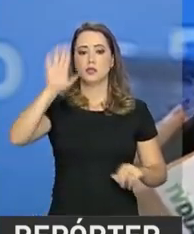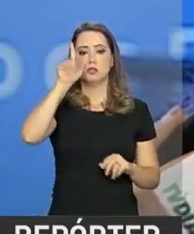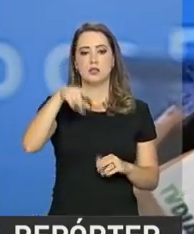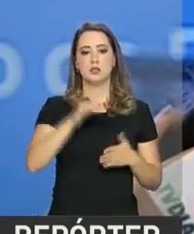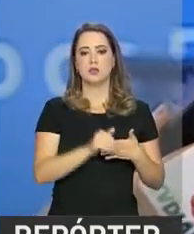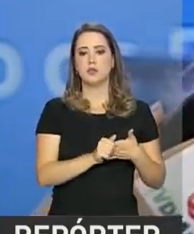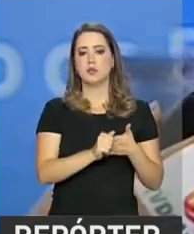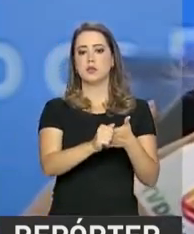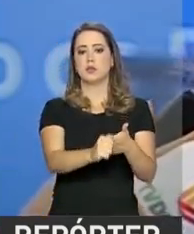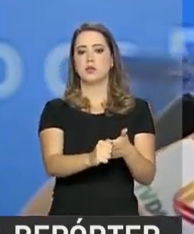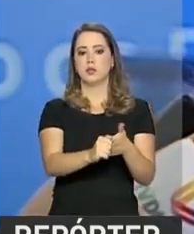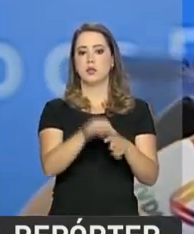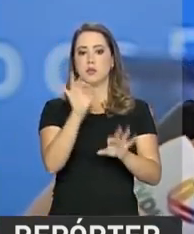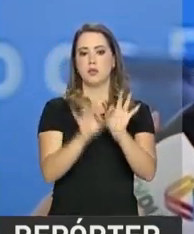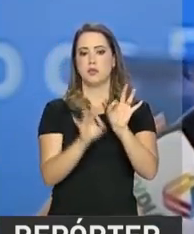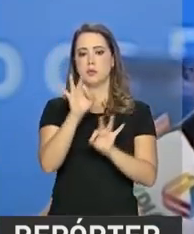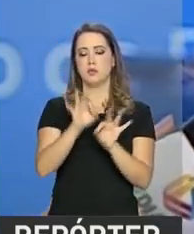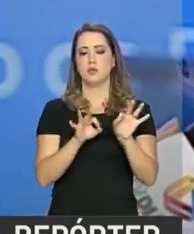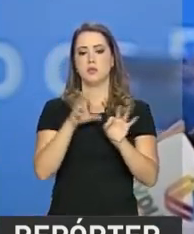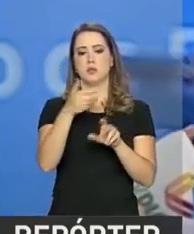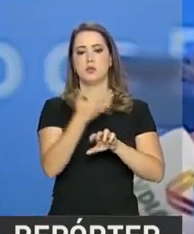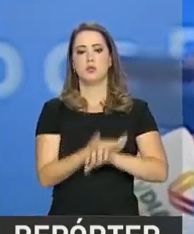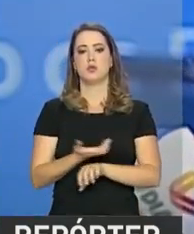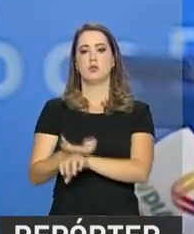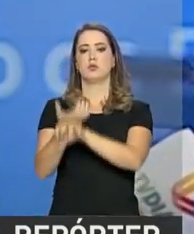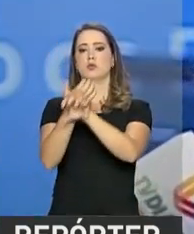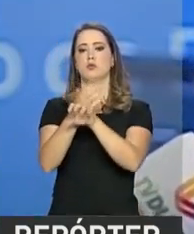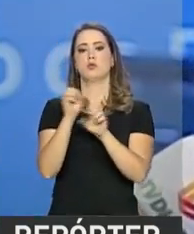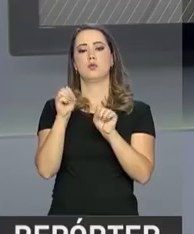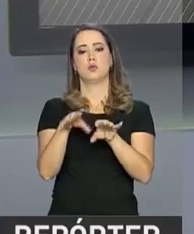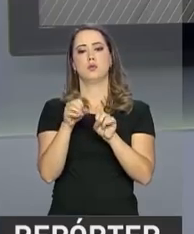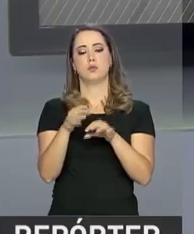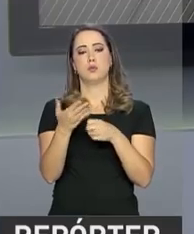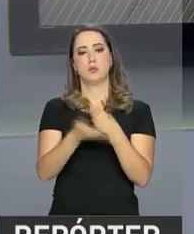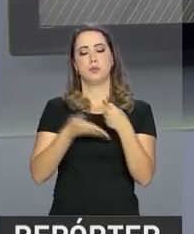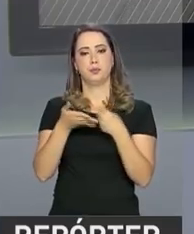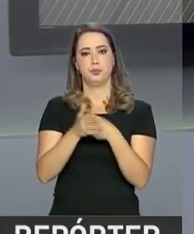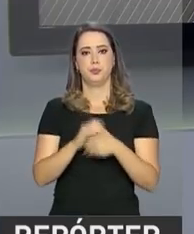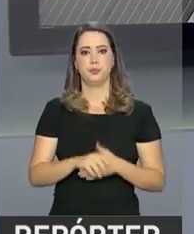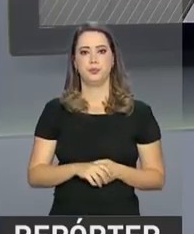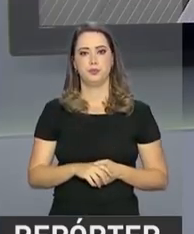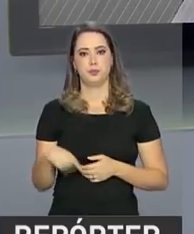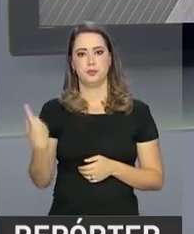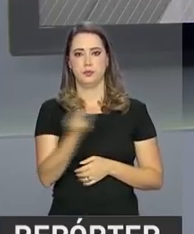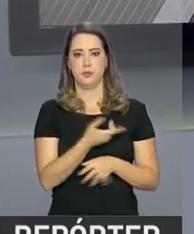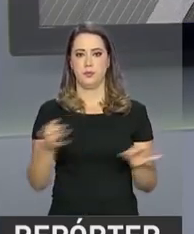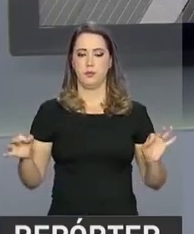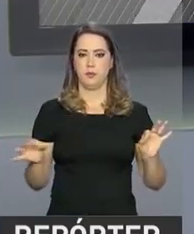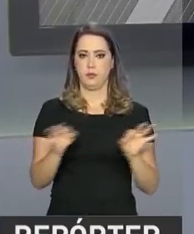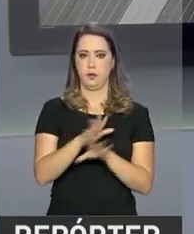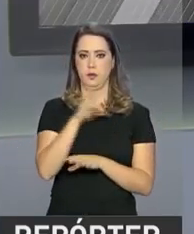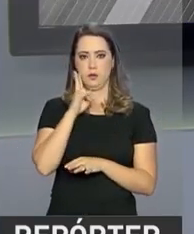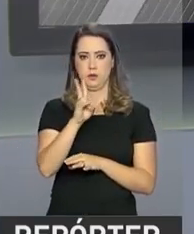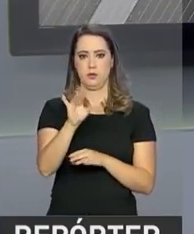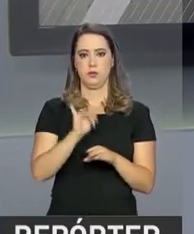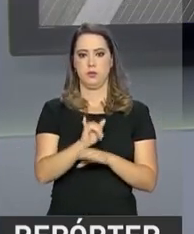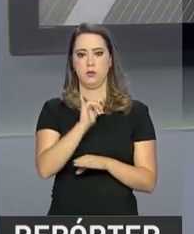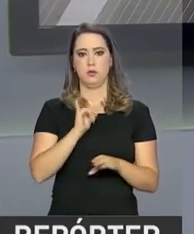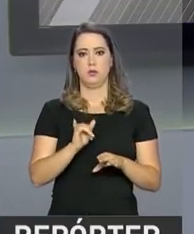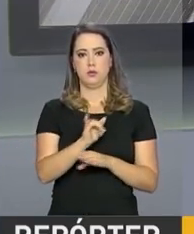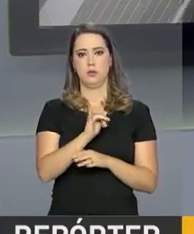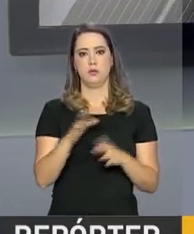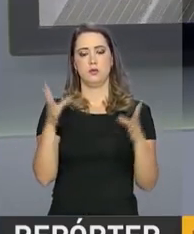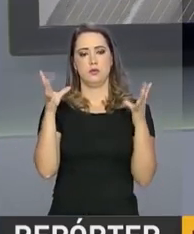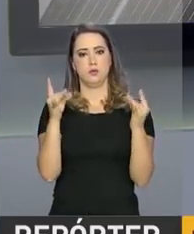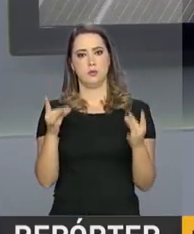o guia para a elaboração de todos os currículos da Educação Básica nós ficamos por aqui você pode rever as reportagens no